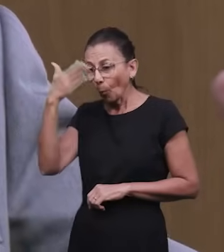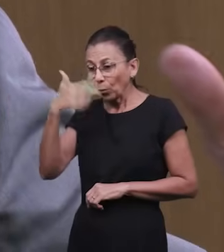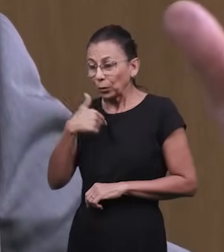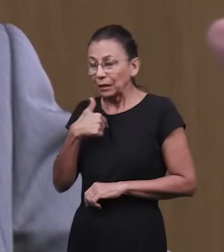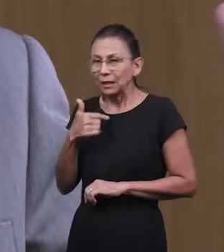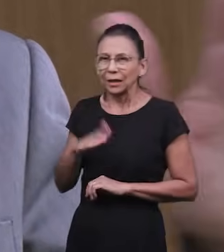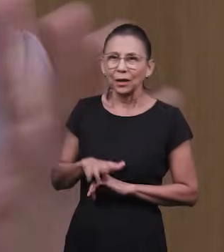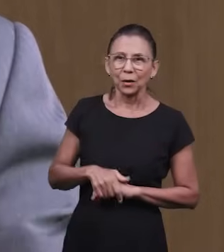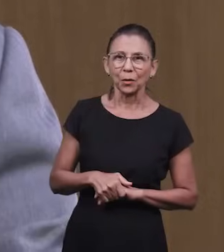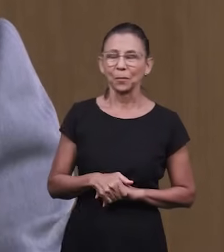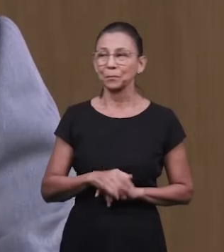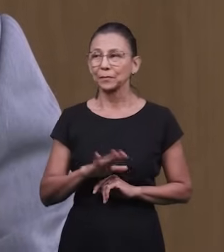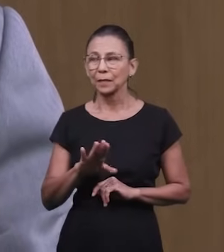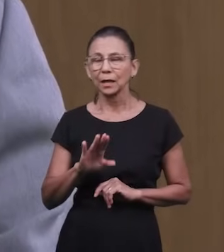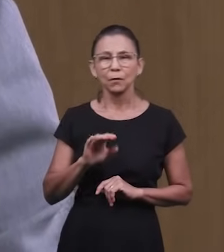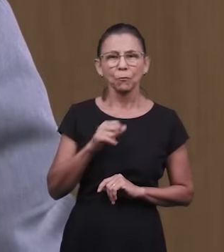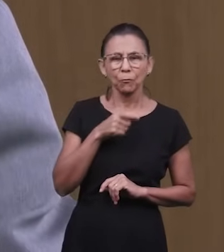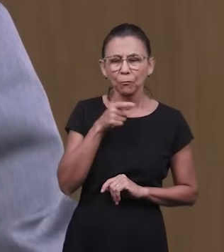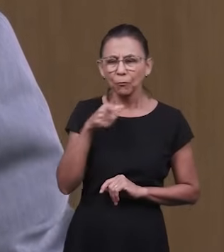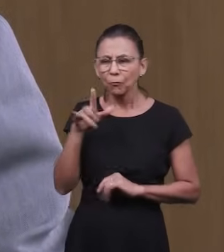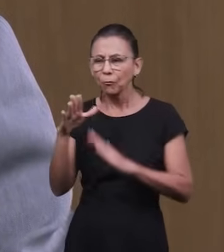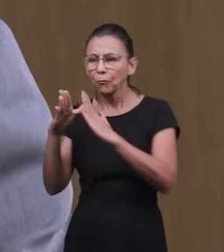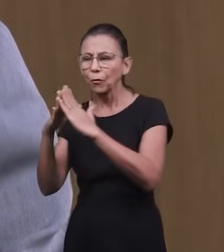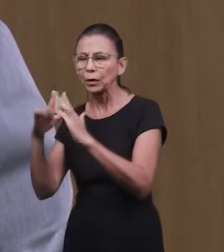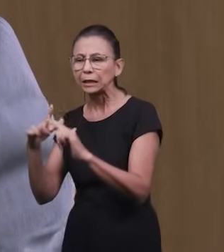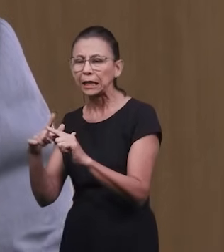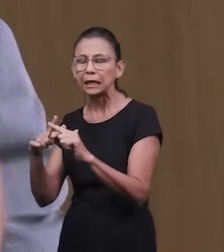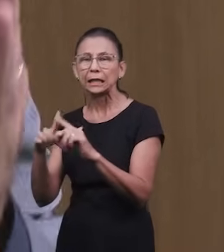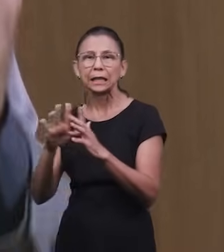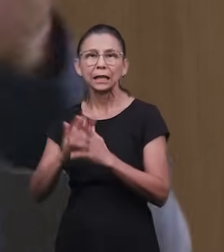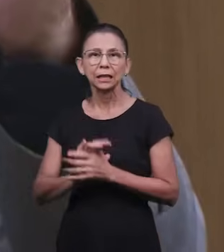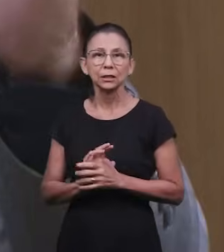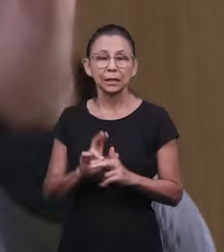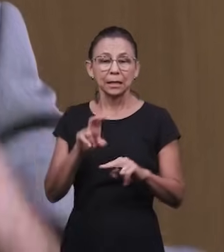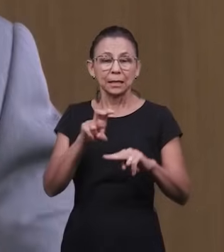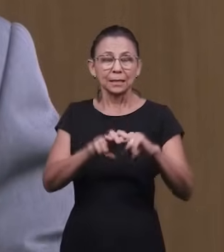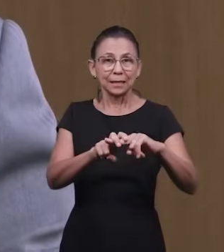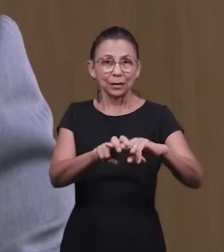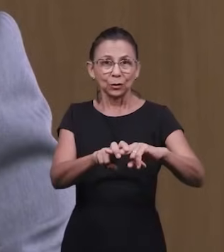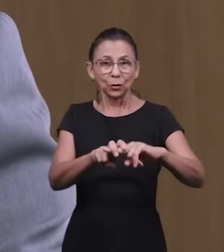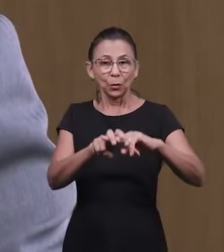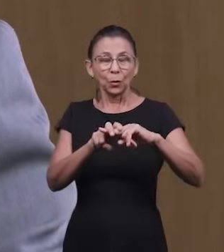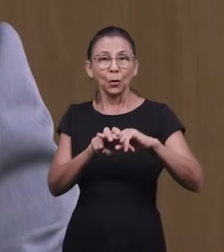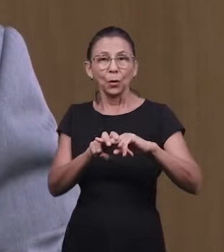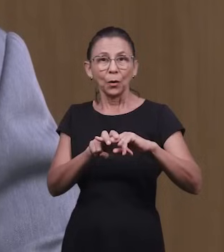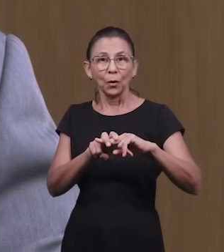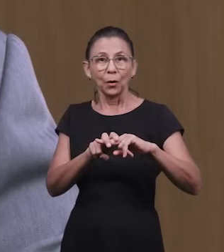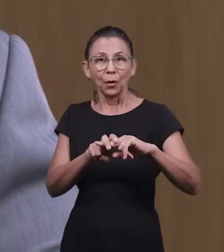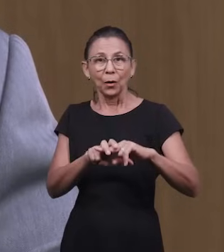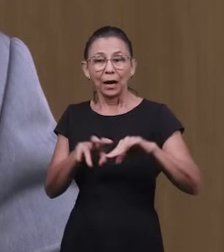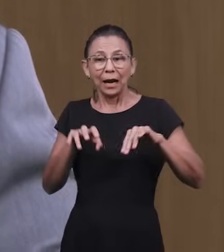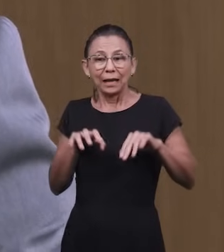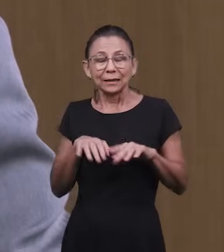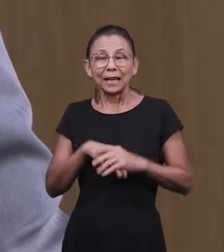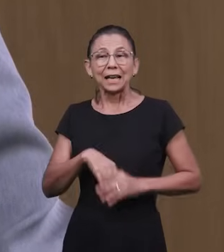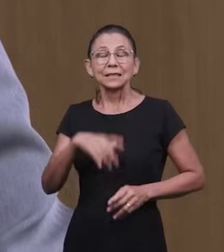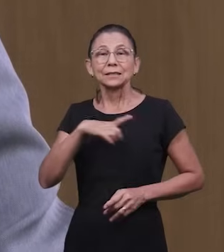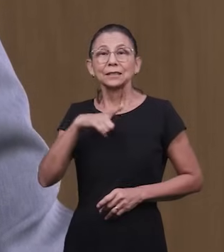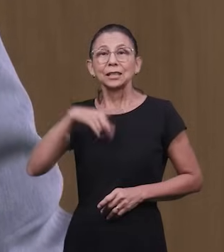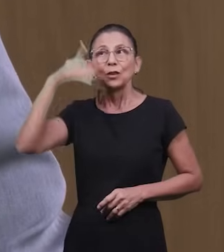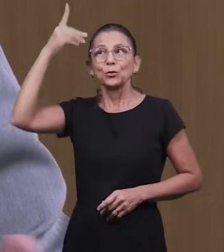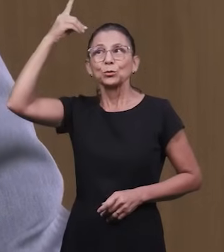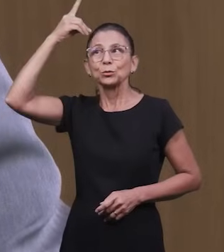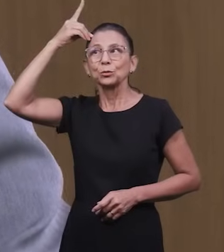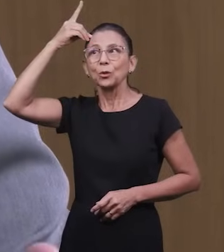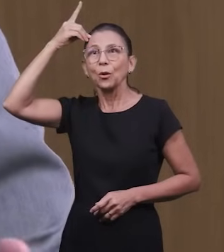de gente, eu não conheço ninguém, hoje eu estou bem. Sentou lá, o primeiro dom que saiu lá, identificou ela até a roupa que ela